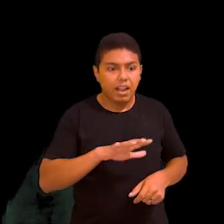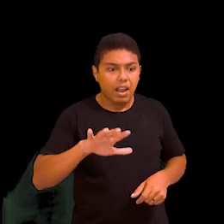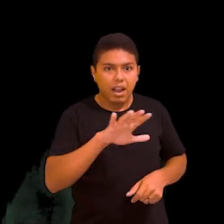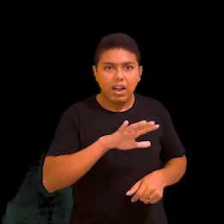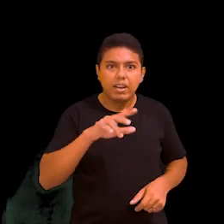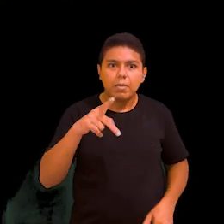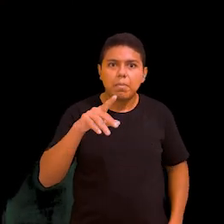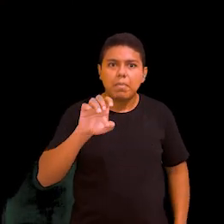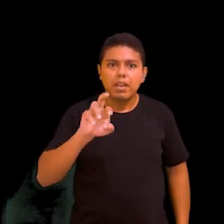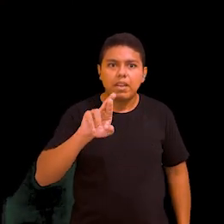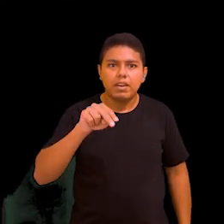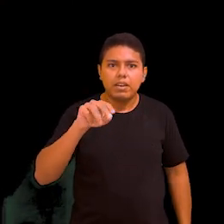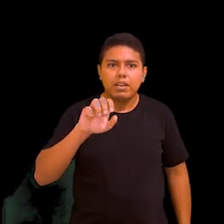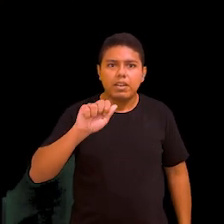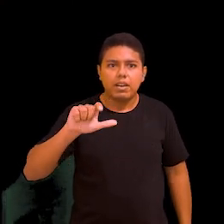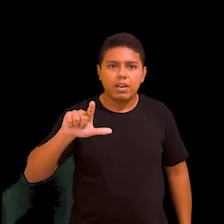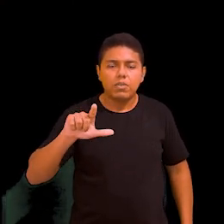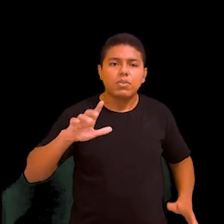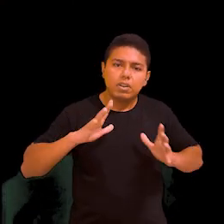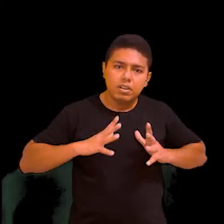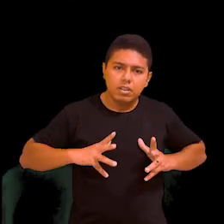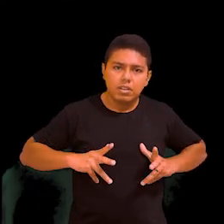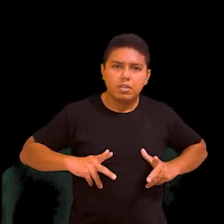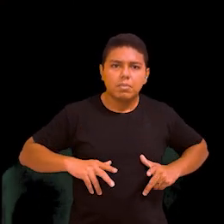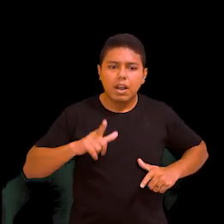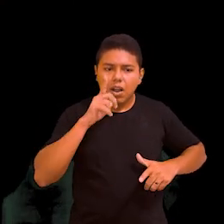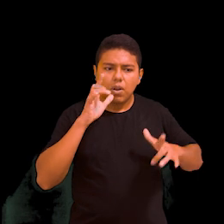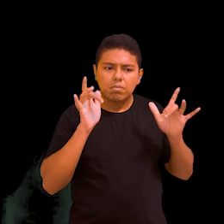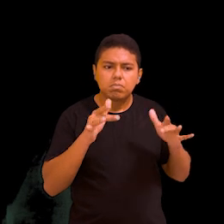É importante manter a área perineal limpa e